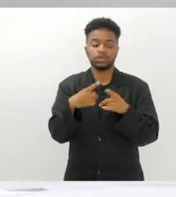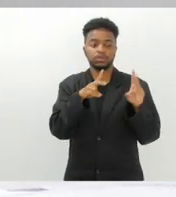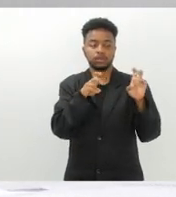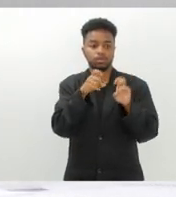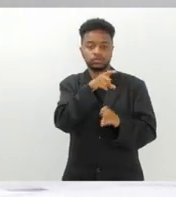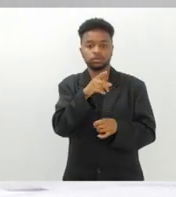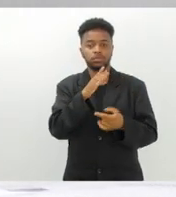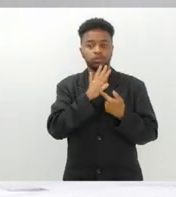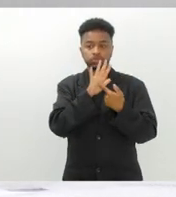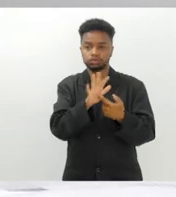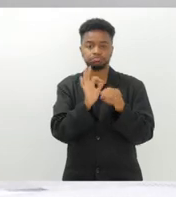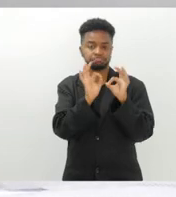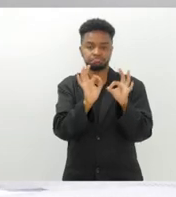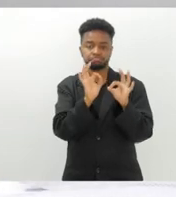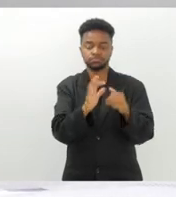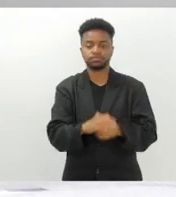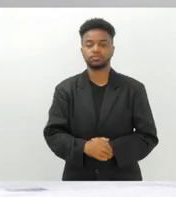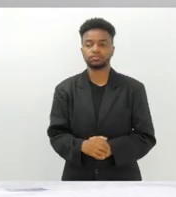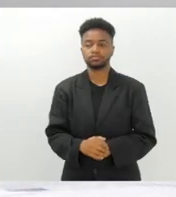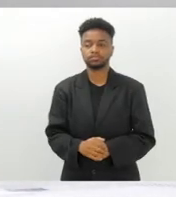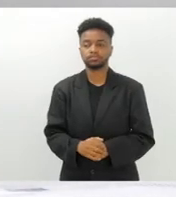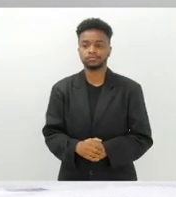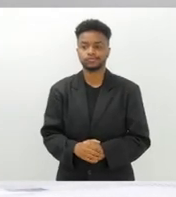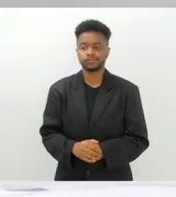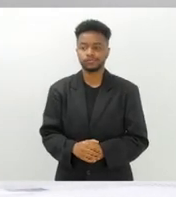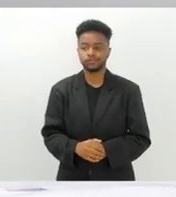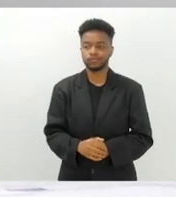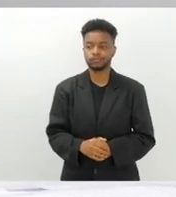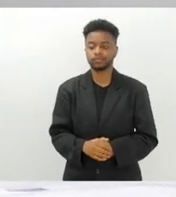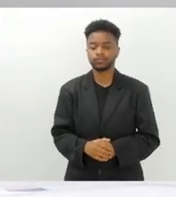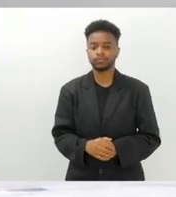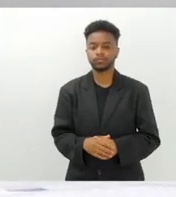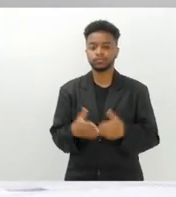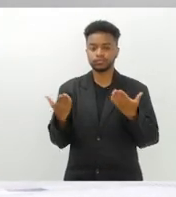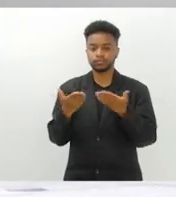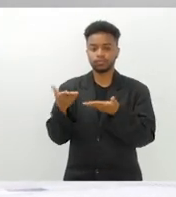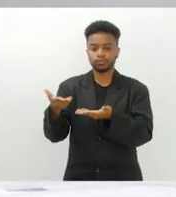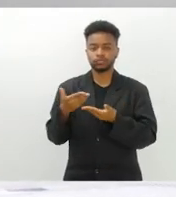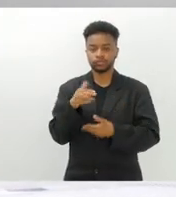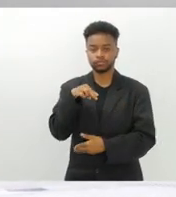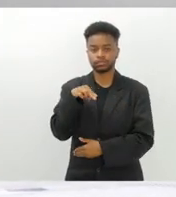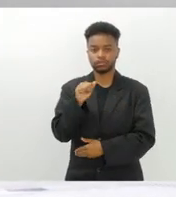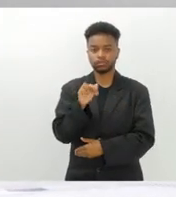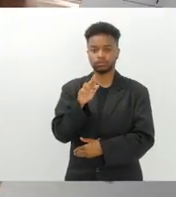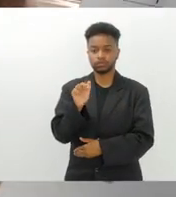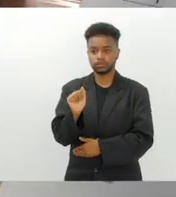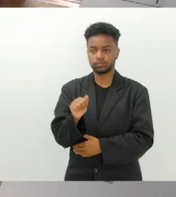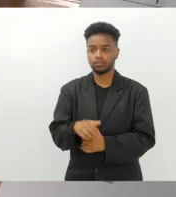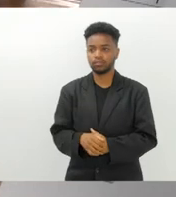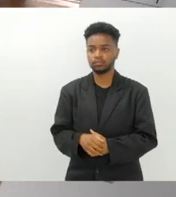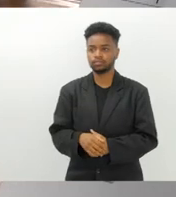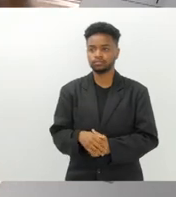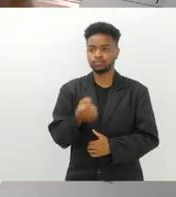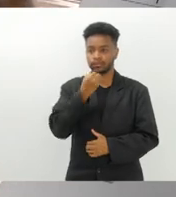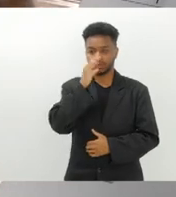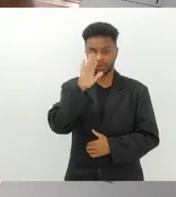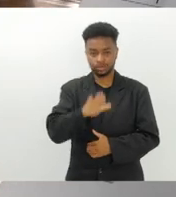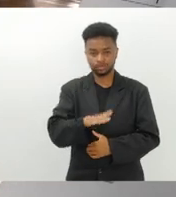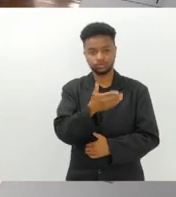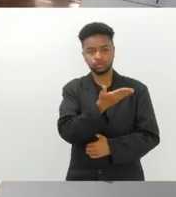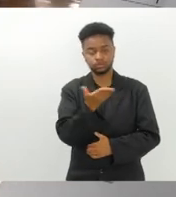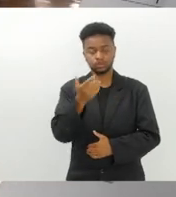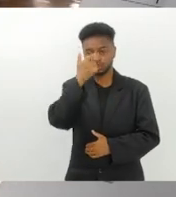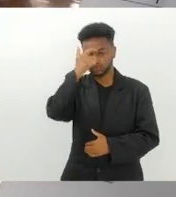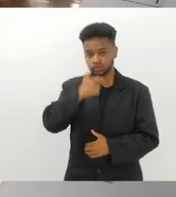propriedade e pertinência. Ouçamos agora a Nara Fochet. Boa tarde, eu sou a Nara de